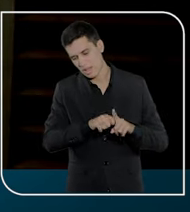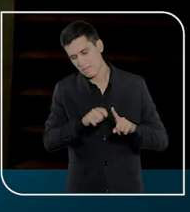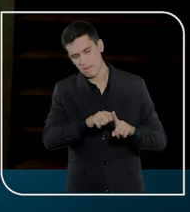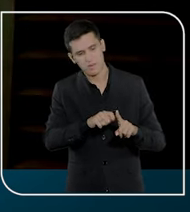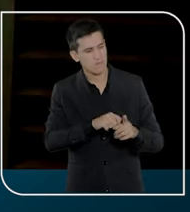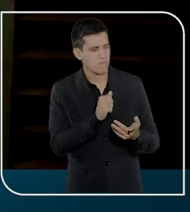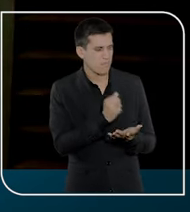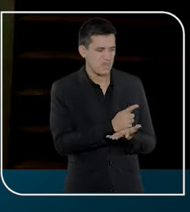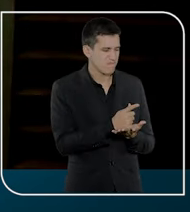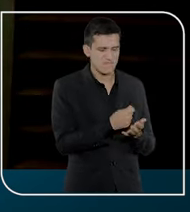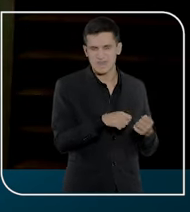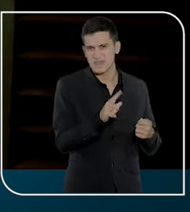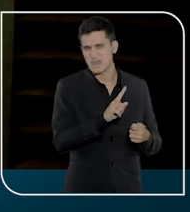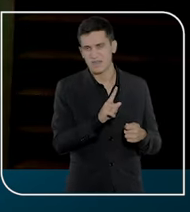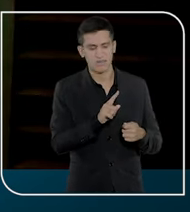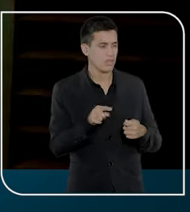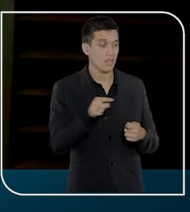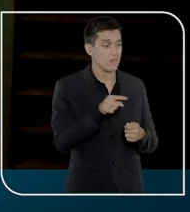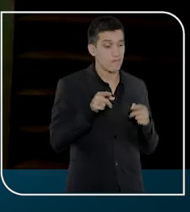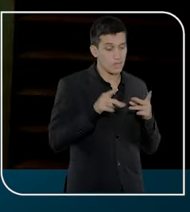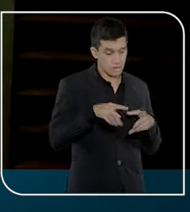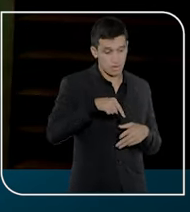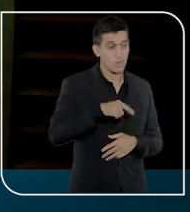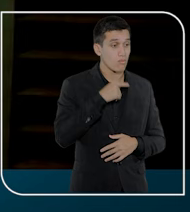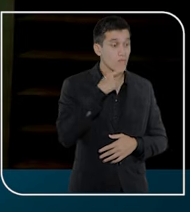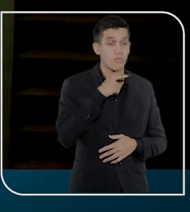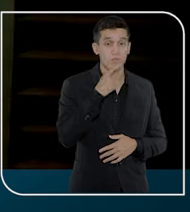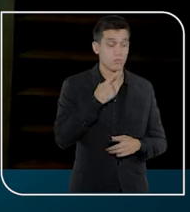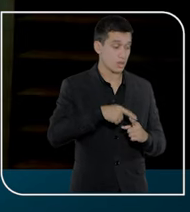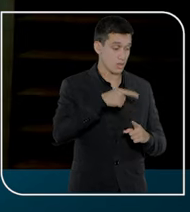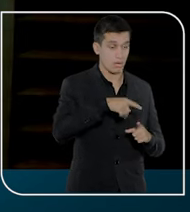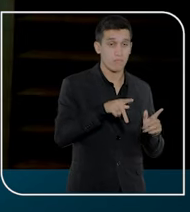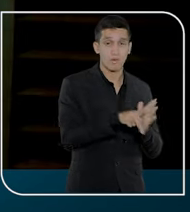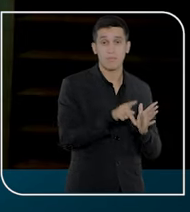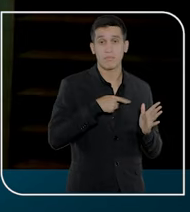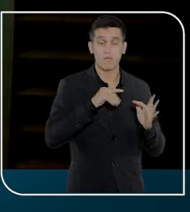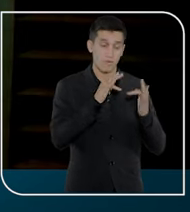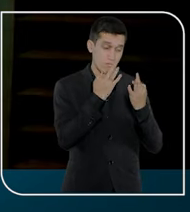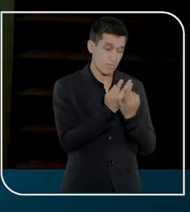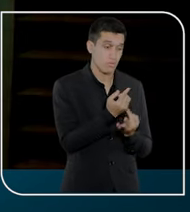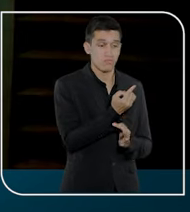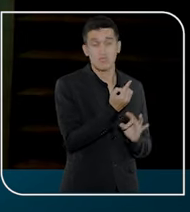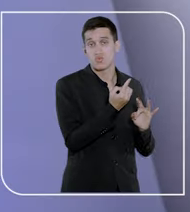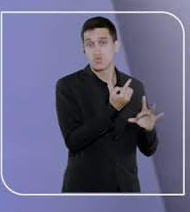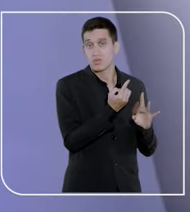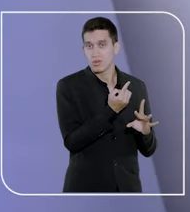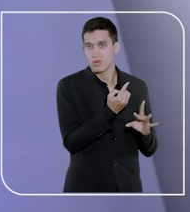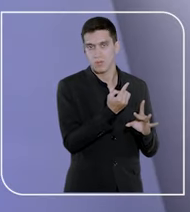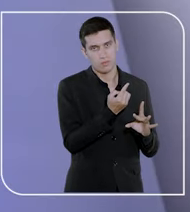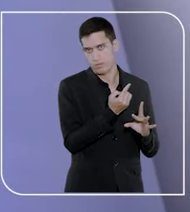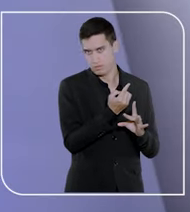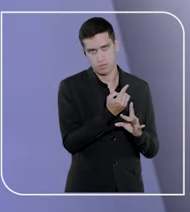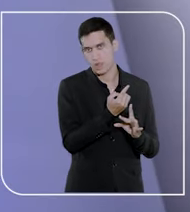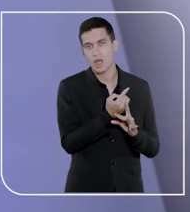bem porque é bem de família, está muito enganado, porque essa é uma das exceções. Então, condomínio do próprio imóvel, IPTU